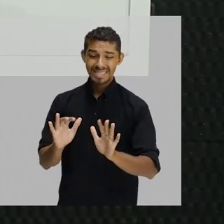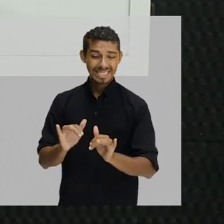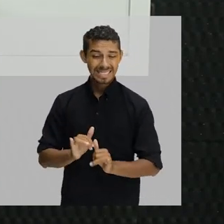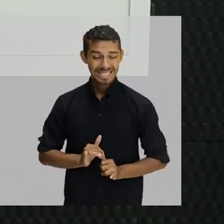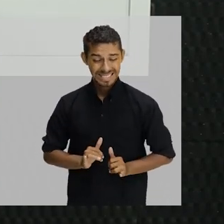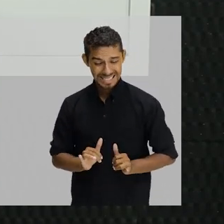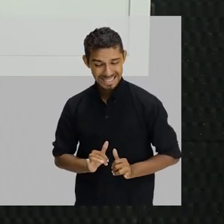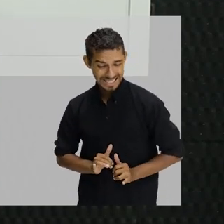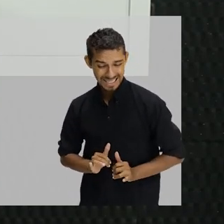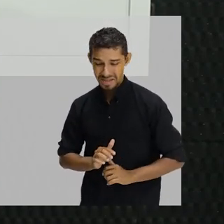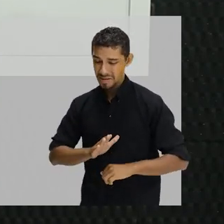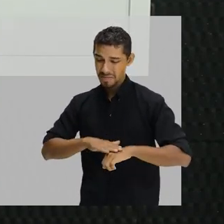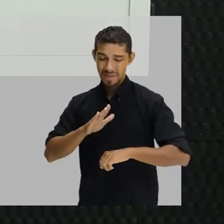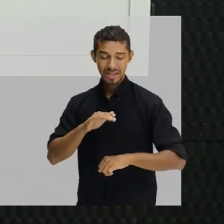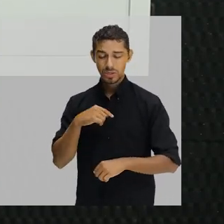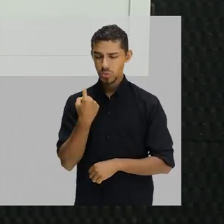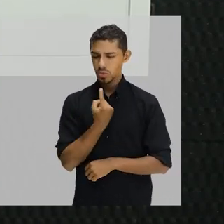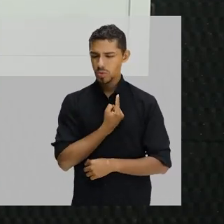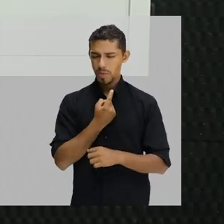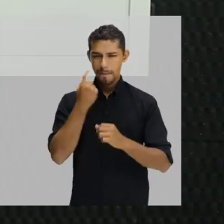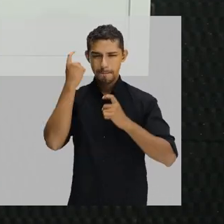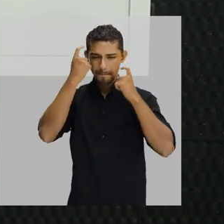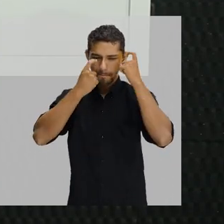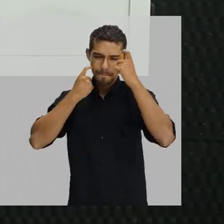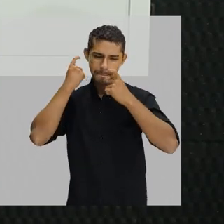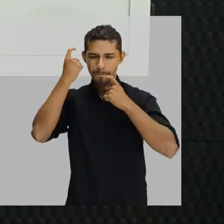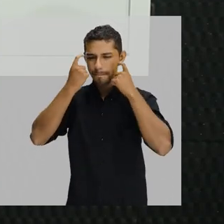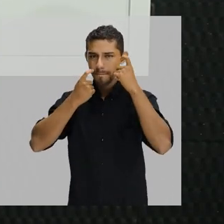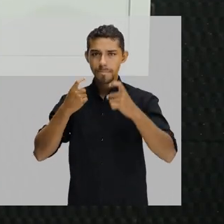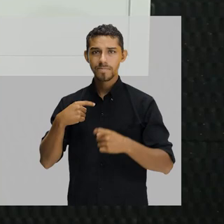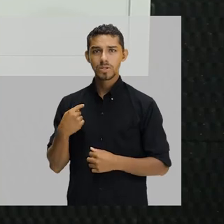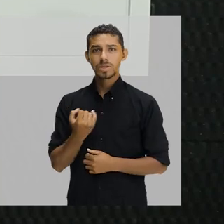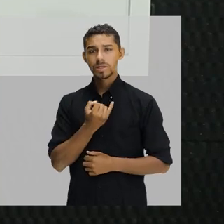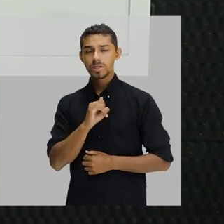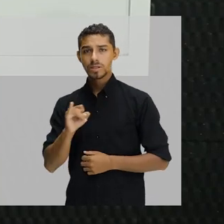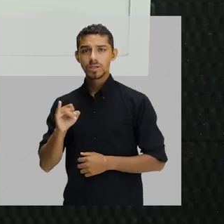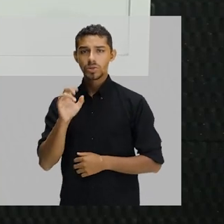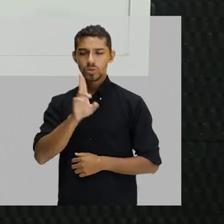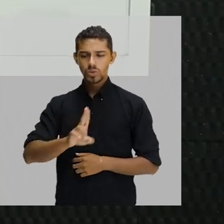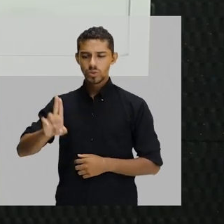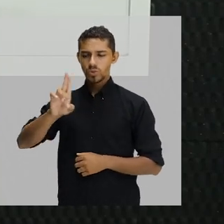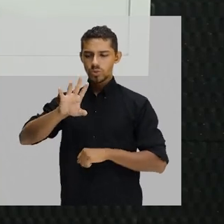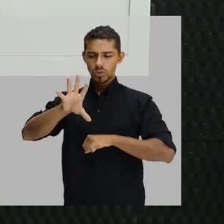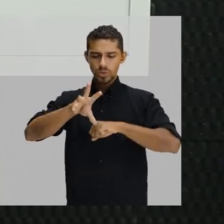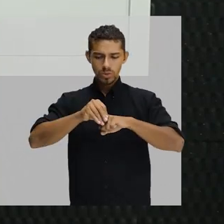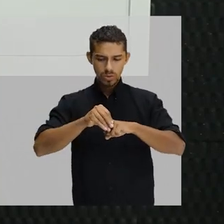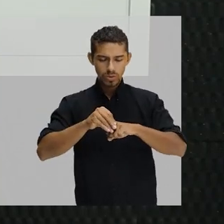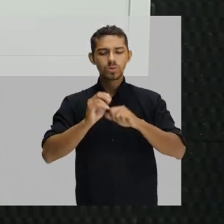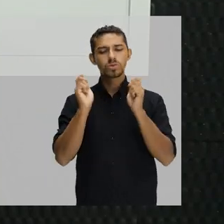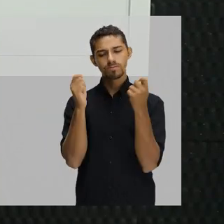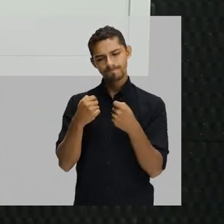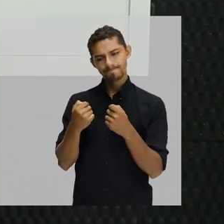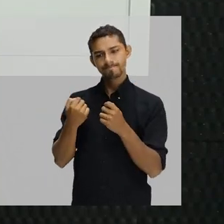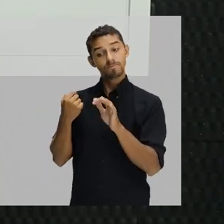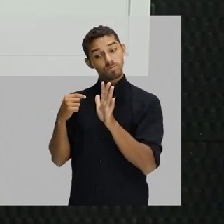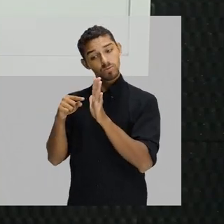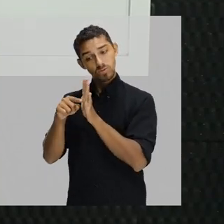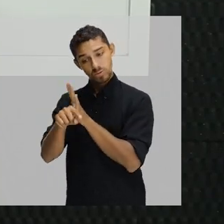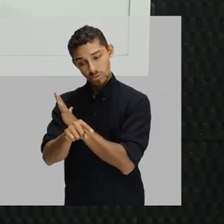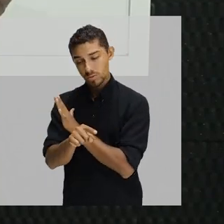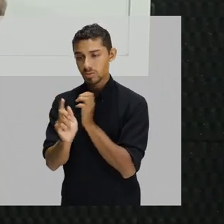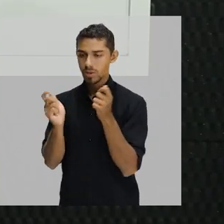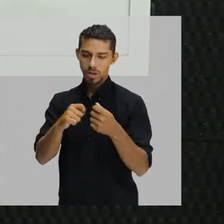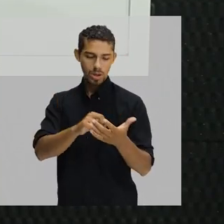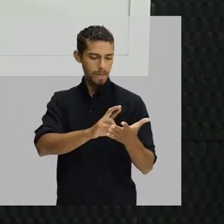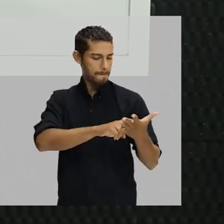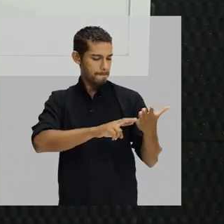dolorosos, aquele que mais deixa a gente preocupado, porque se nós usarmos este conhecimento para além, claro, né, de